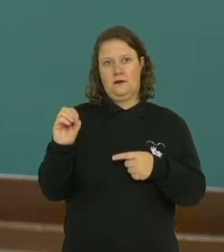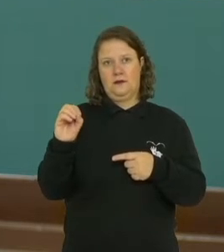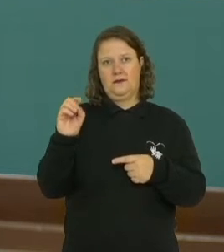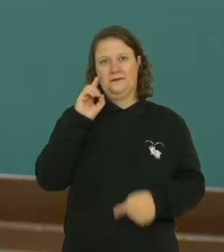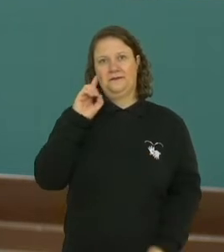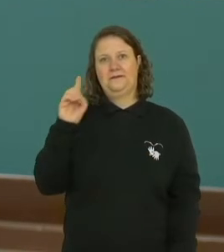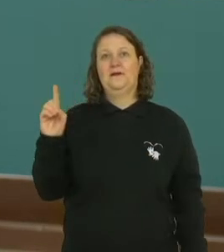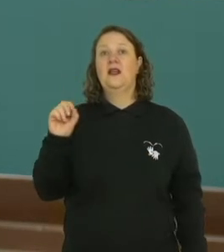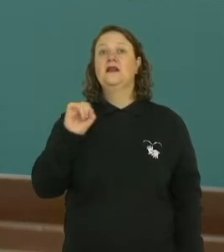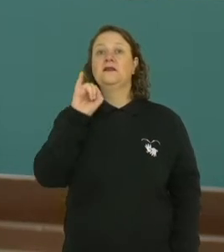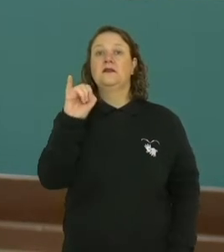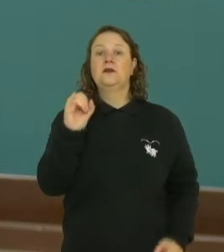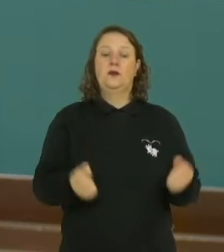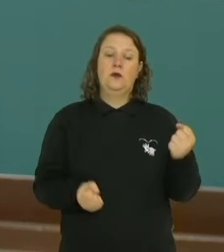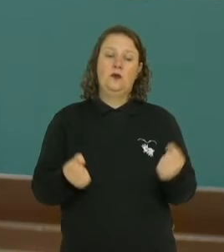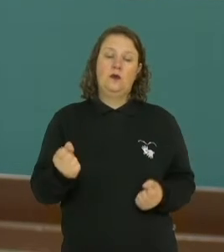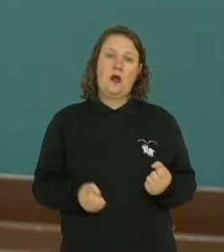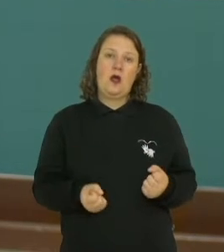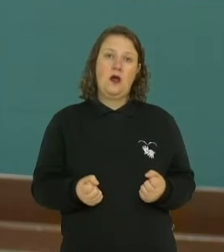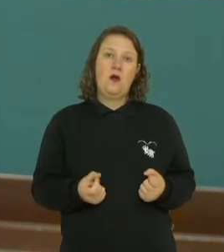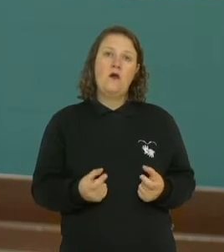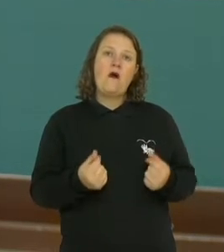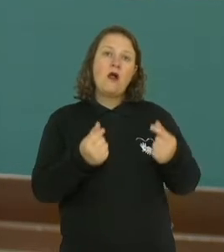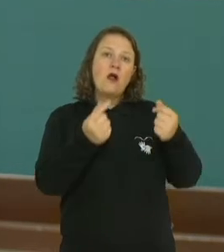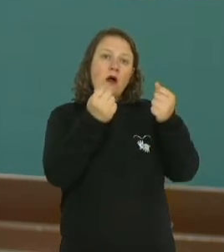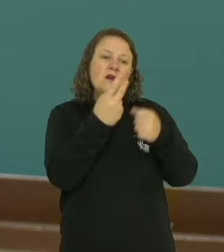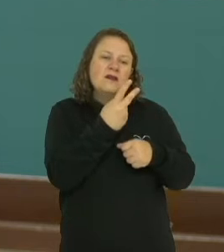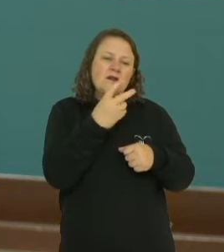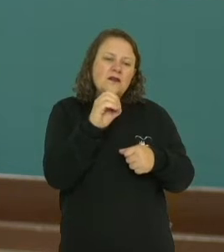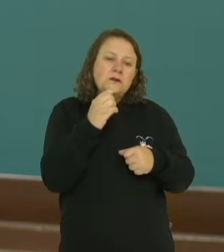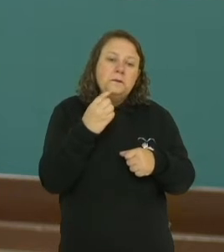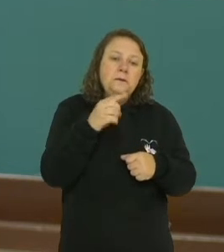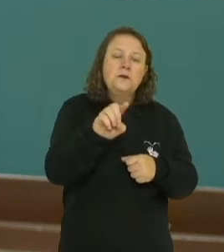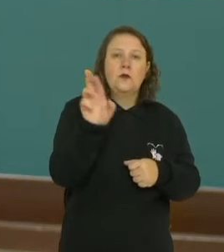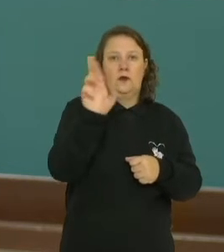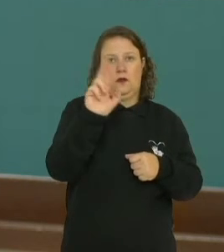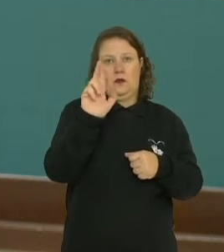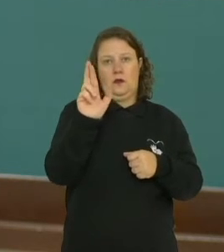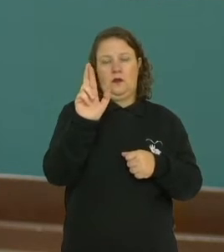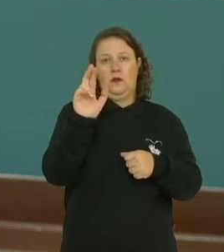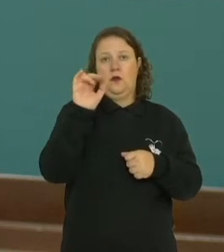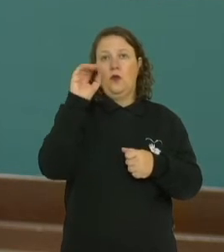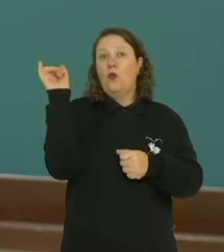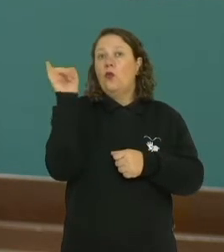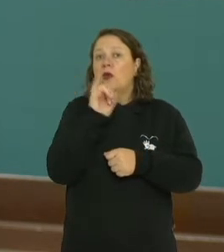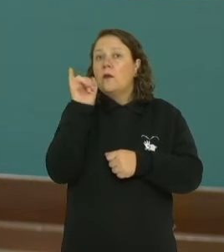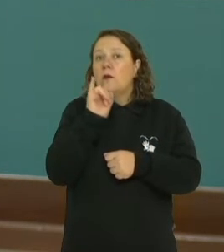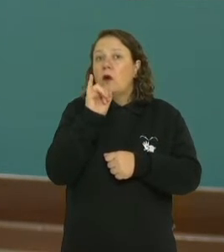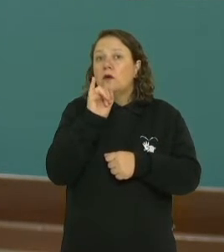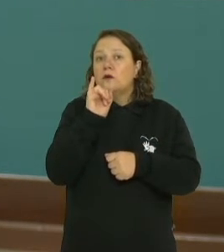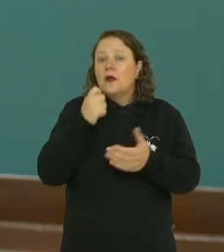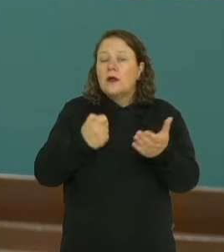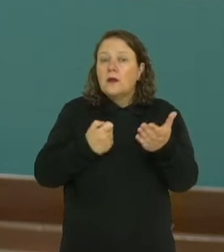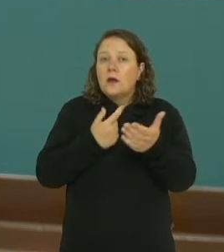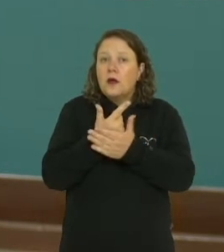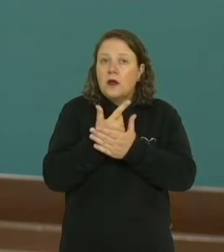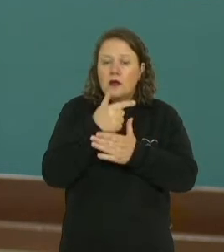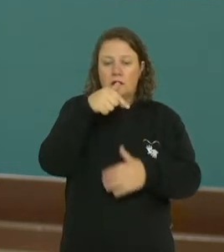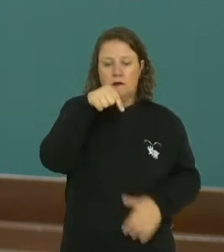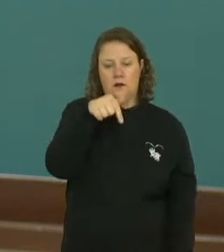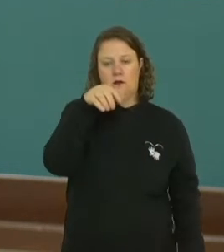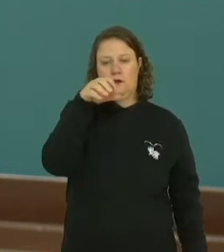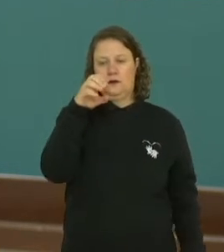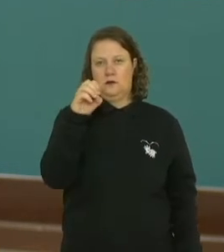situação, se o carro custa 20 mil reais, o resultado da conta é 700, então ele está pagando